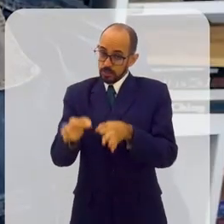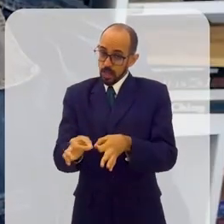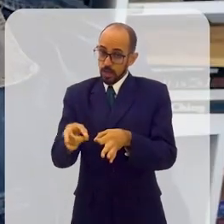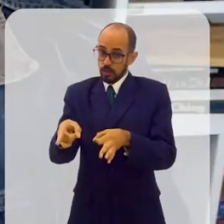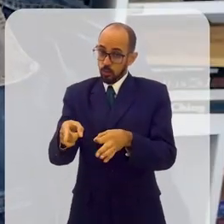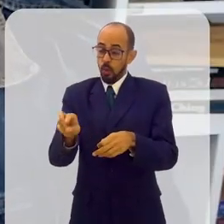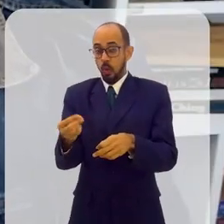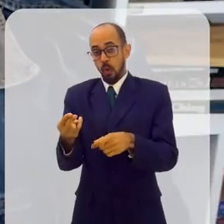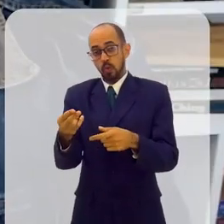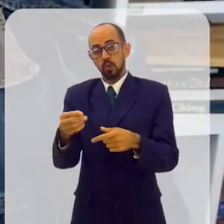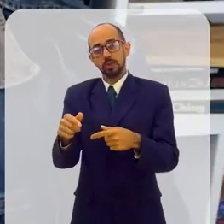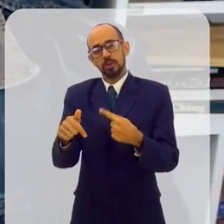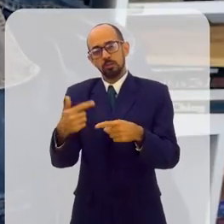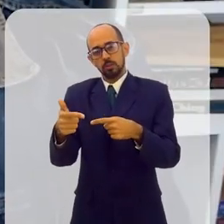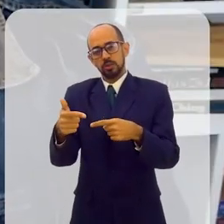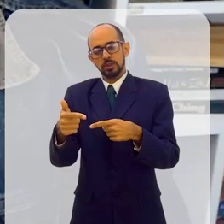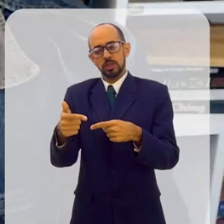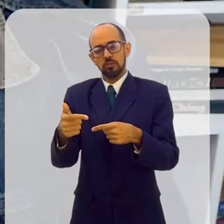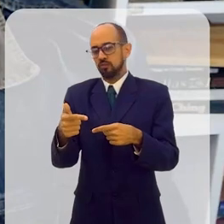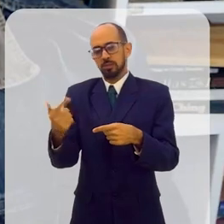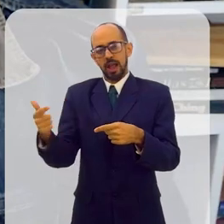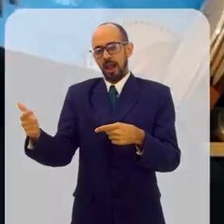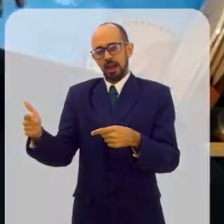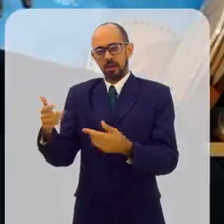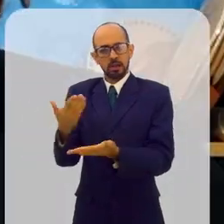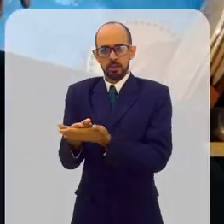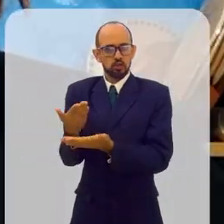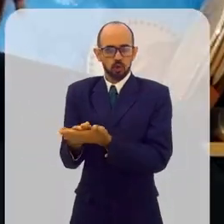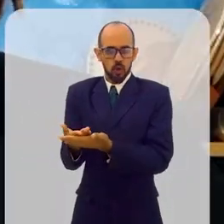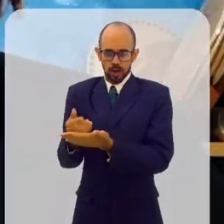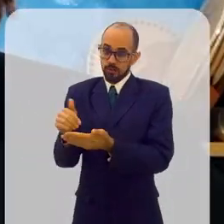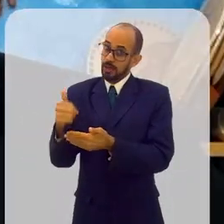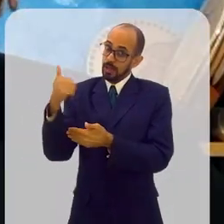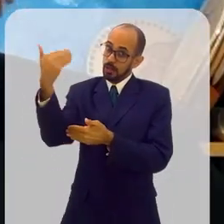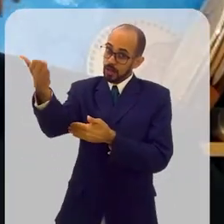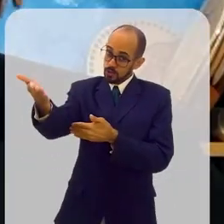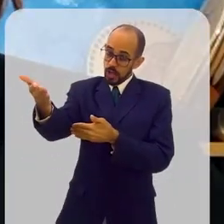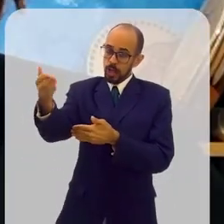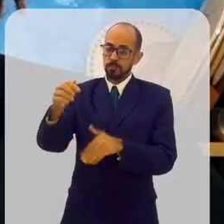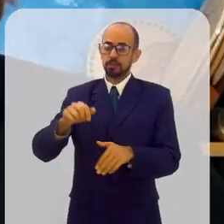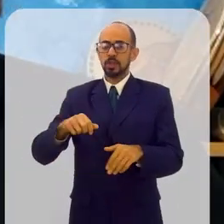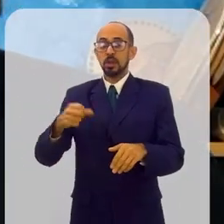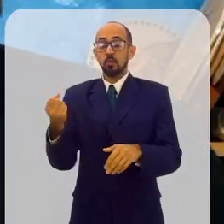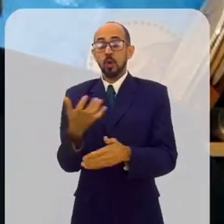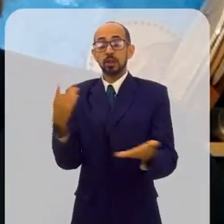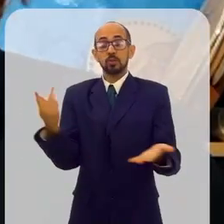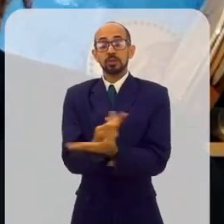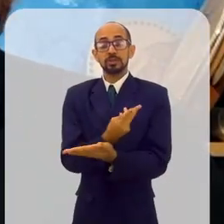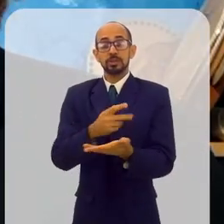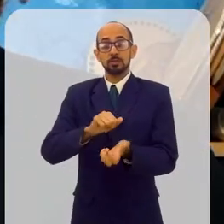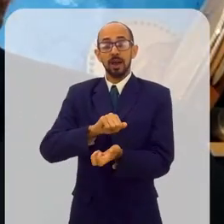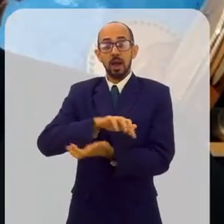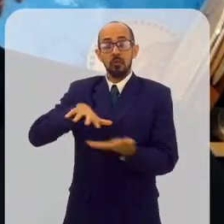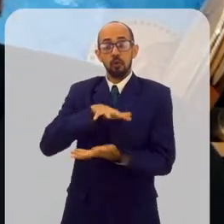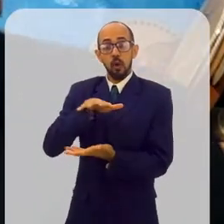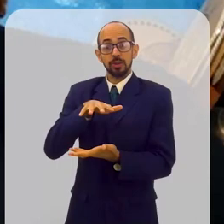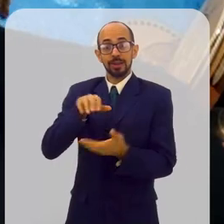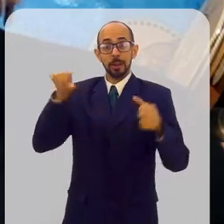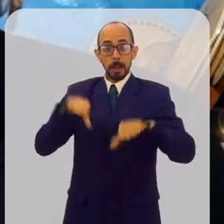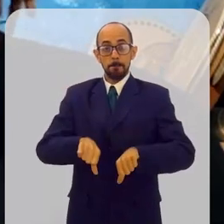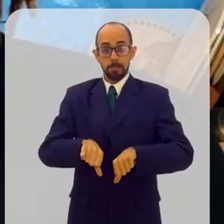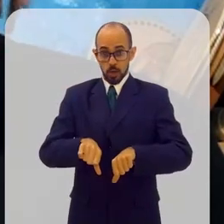senão você vai estar do outro lado e não do lado da escola. E isso ficava mais forte ainda quando tinha algum tipo de rebelião, fuga,